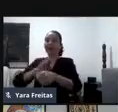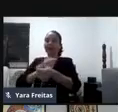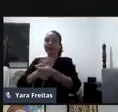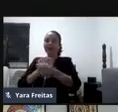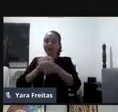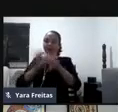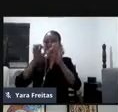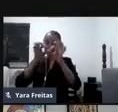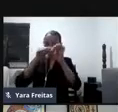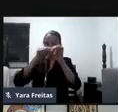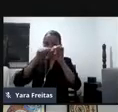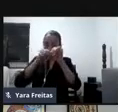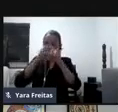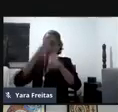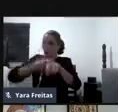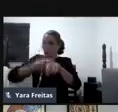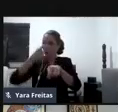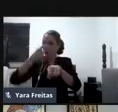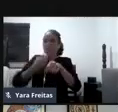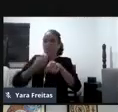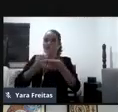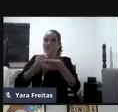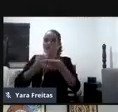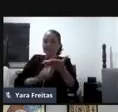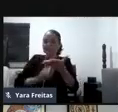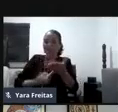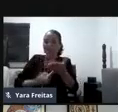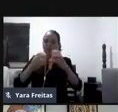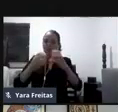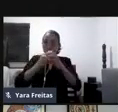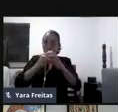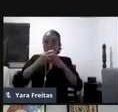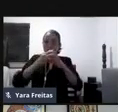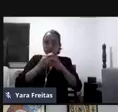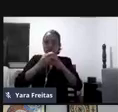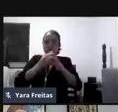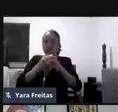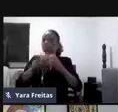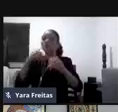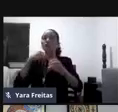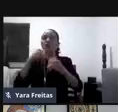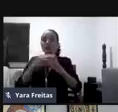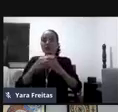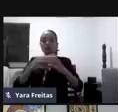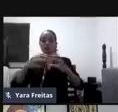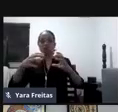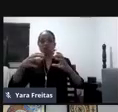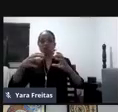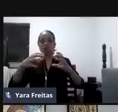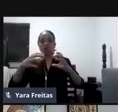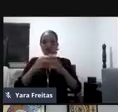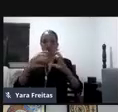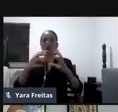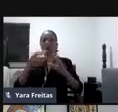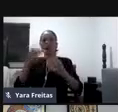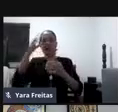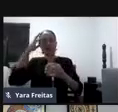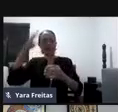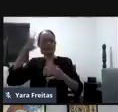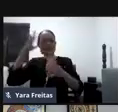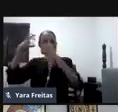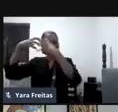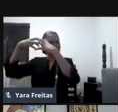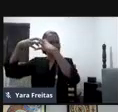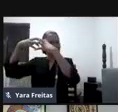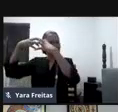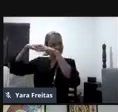elas mais endurecidas, provoca o que a gente chama de aterosclerose, né? E isso no cérebro leva a